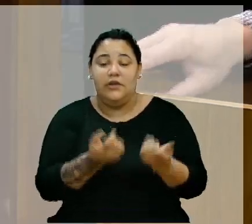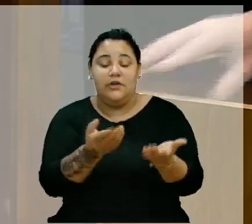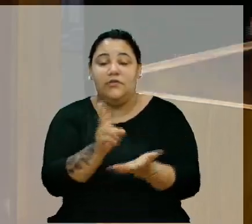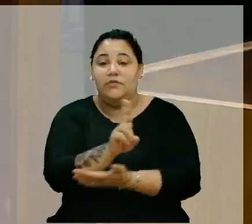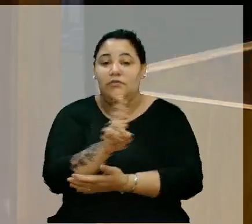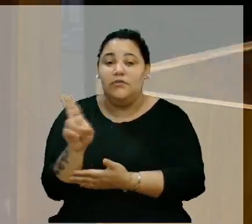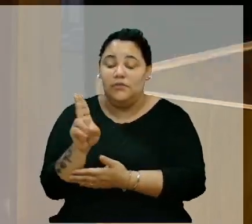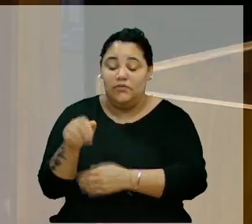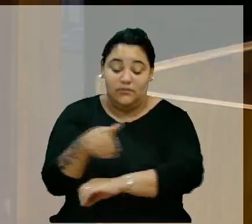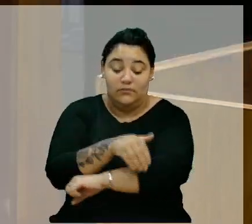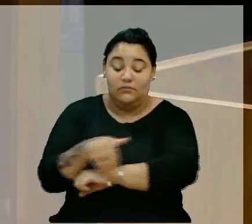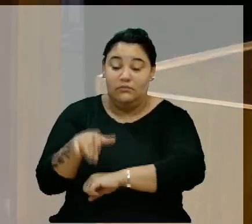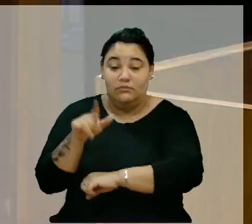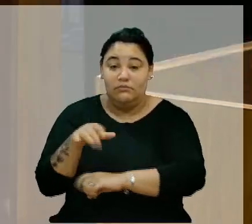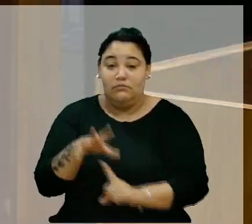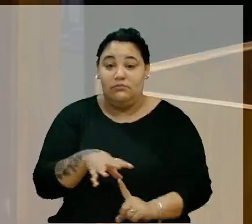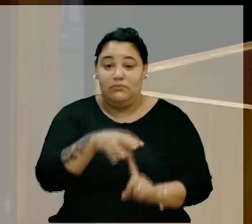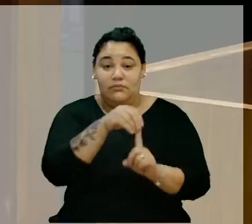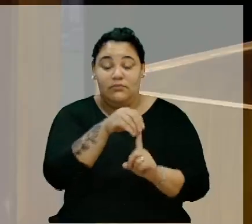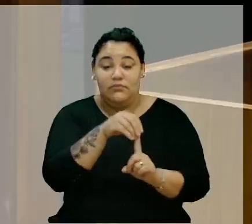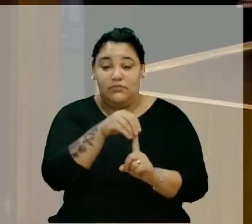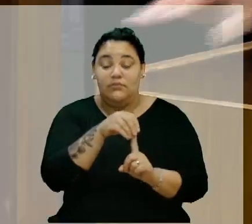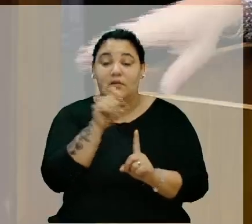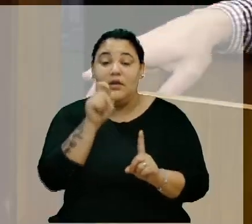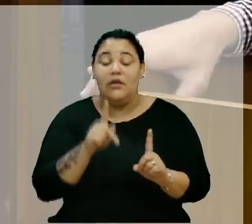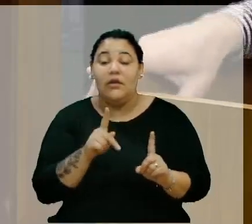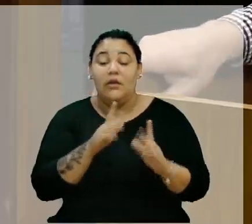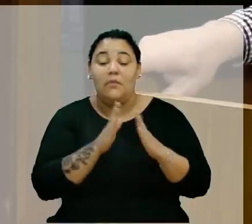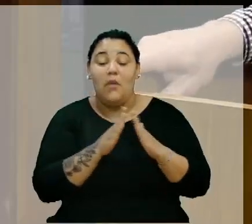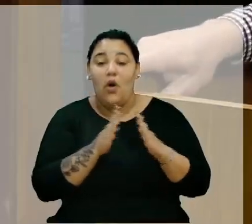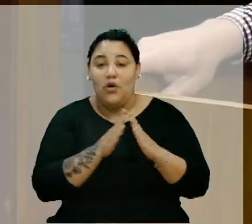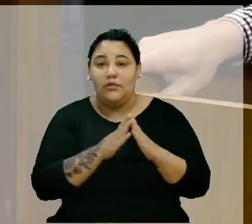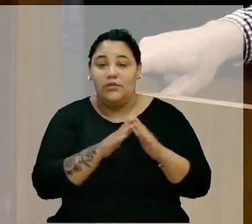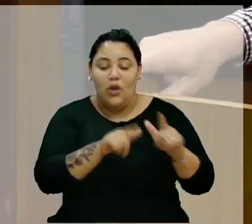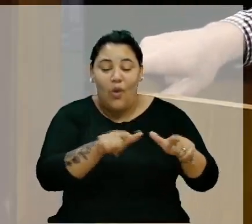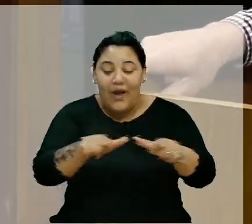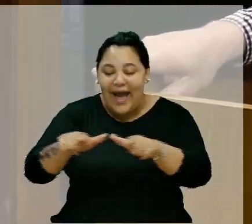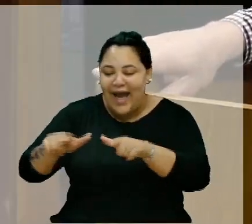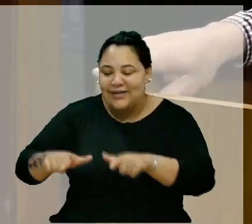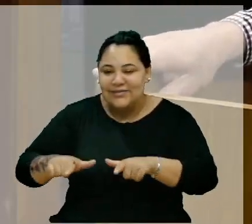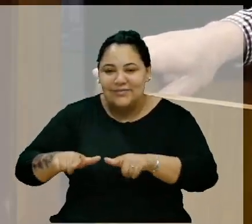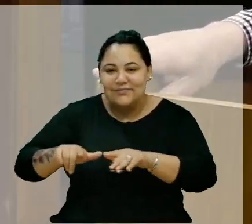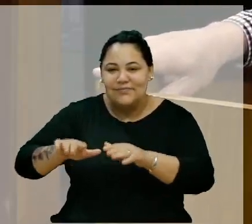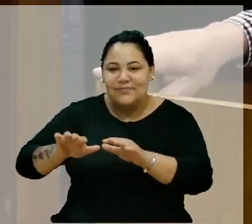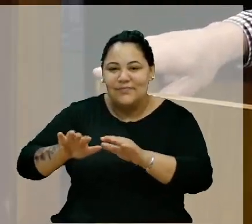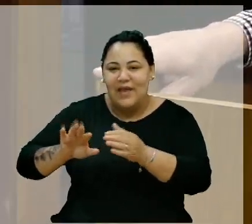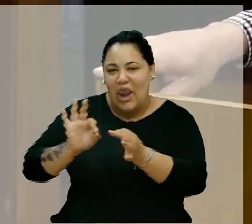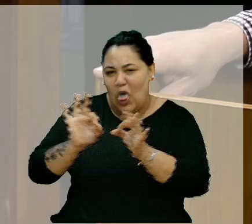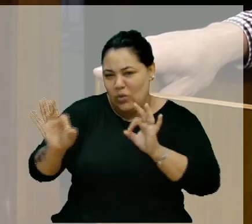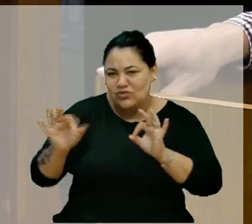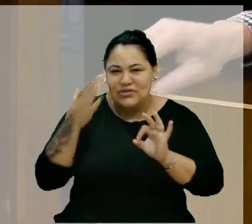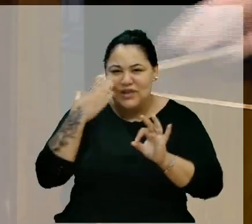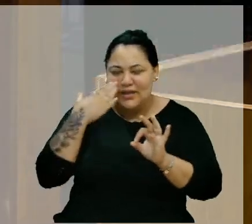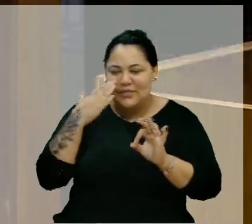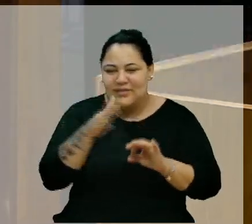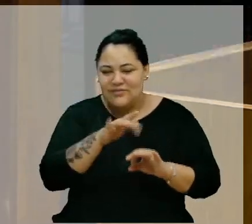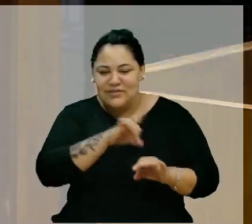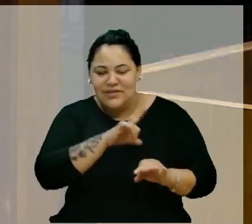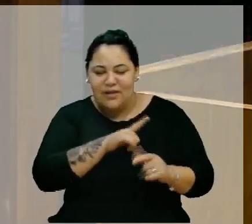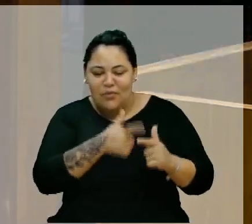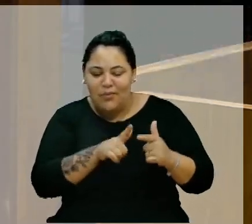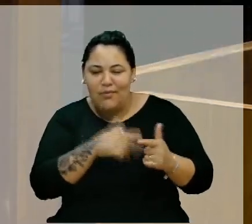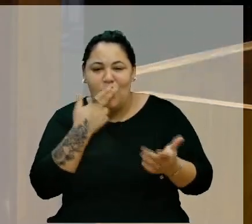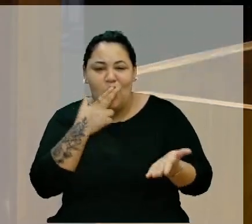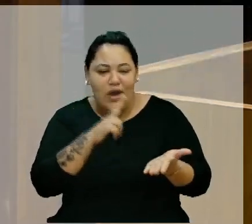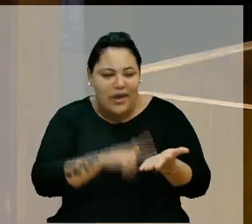quem precisa, principalmente quem mora naqueles lugares um pouco mais escondido e que muitas vezes tem problema com correios,